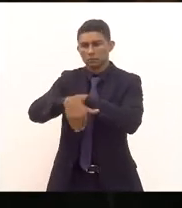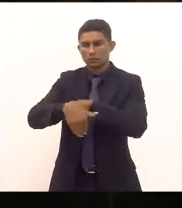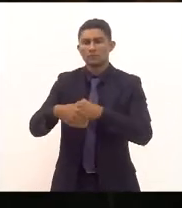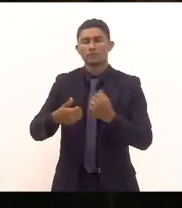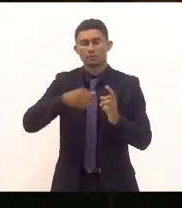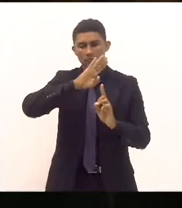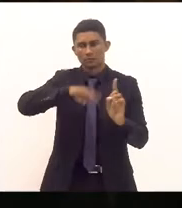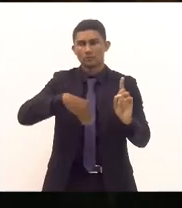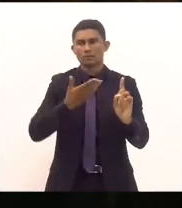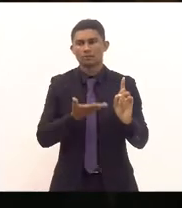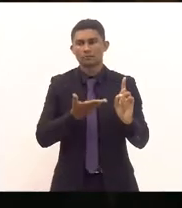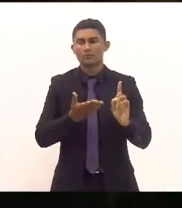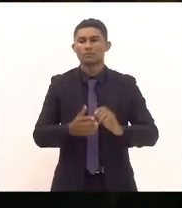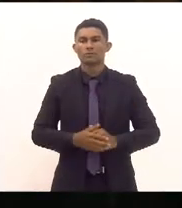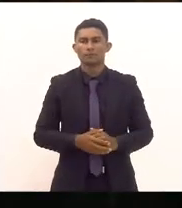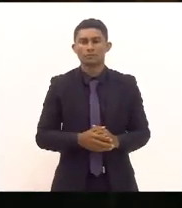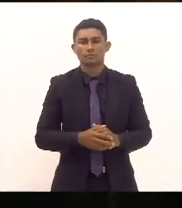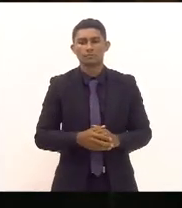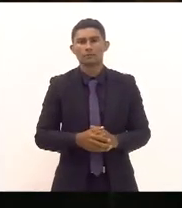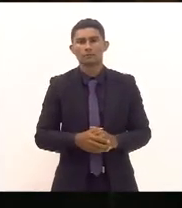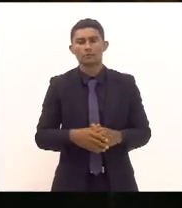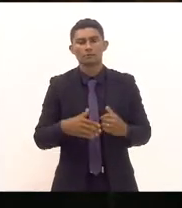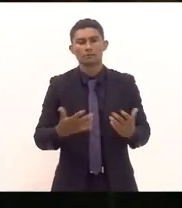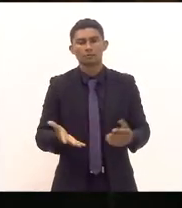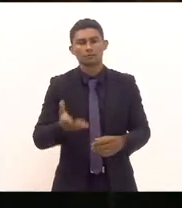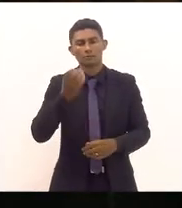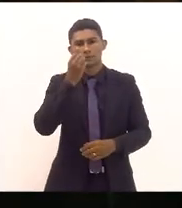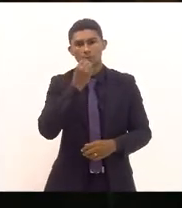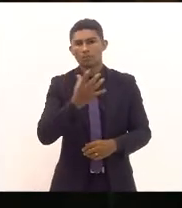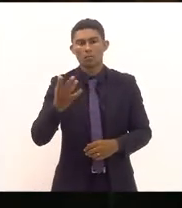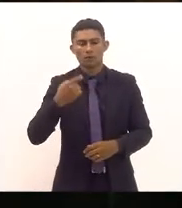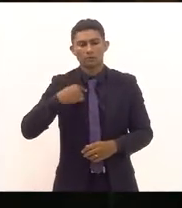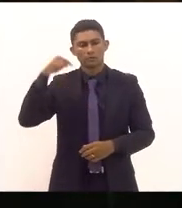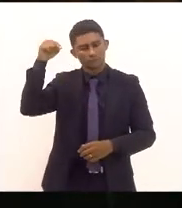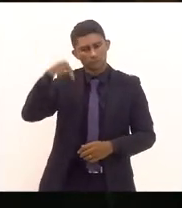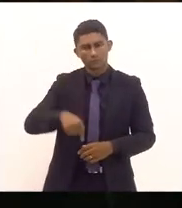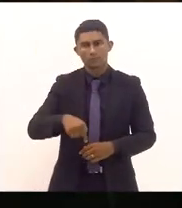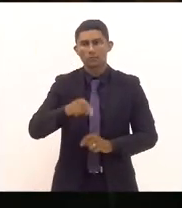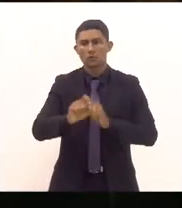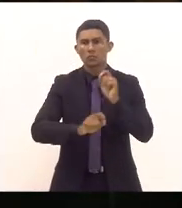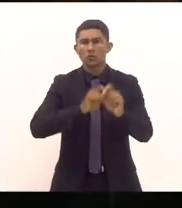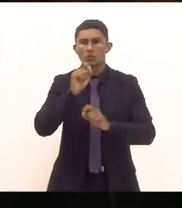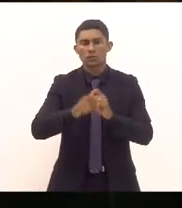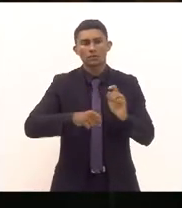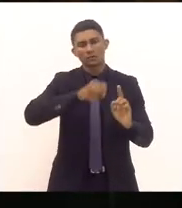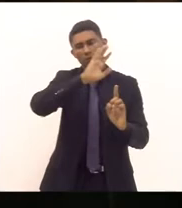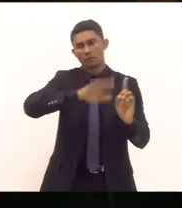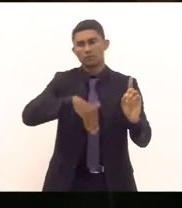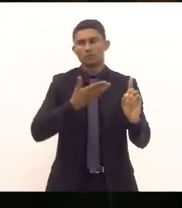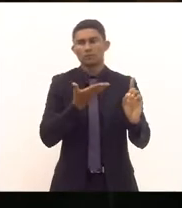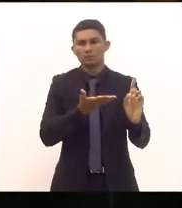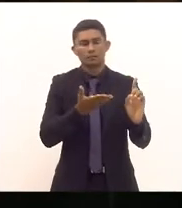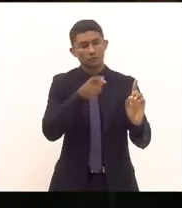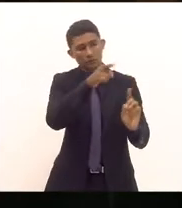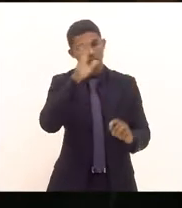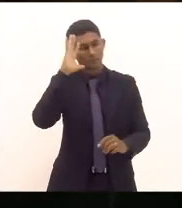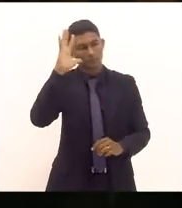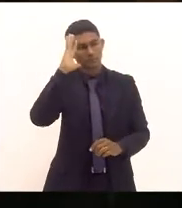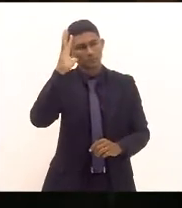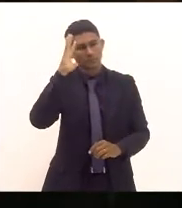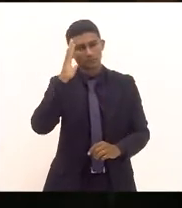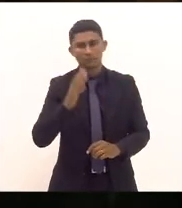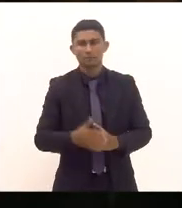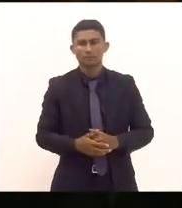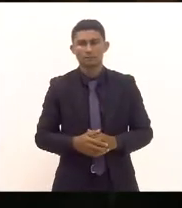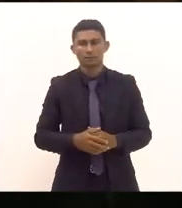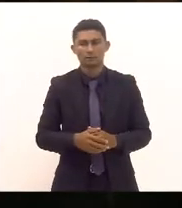noite de homenagem é muito bom Renata poder tá aqui compartilhar essa linda homenagem pensada por você